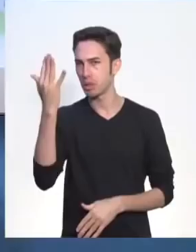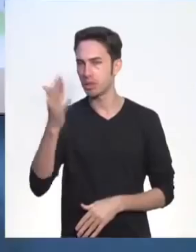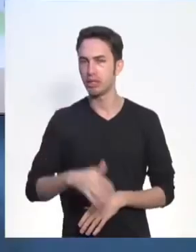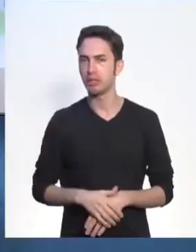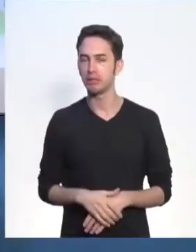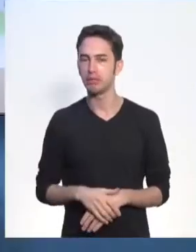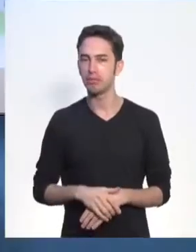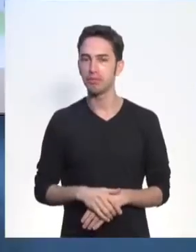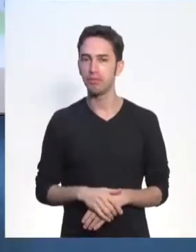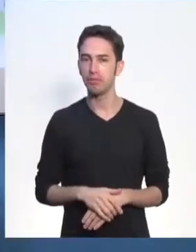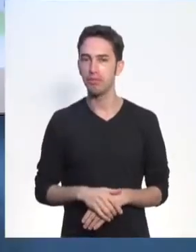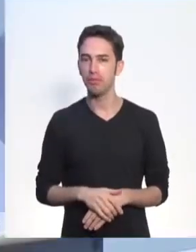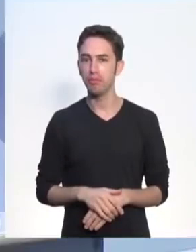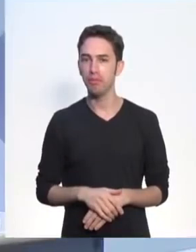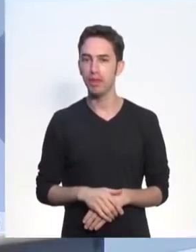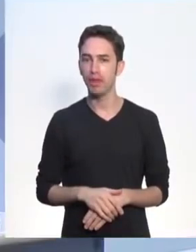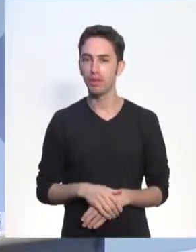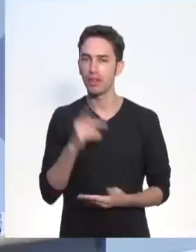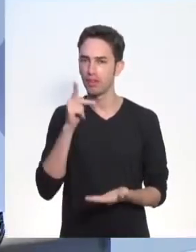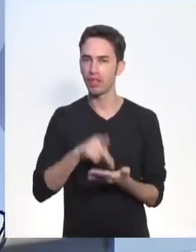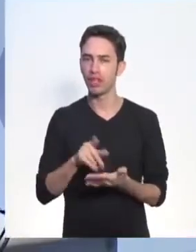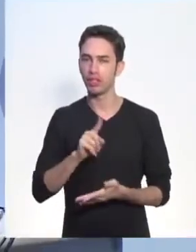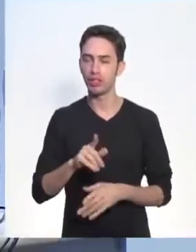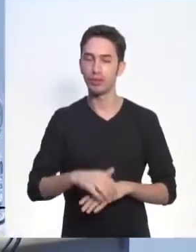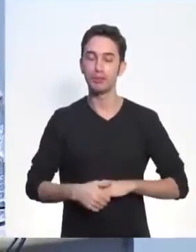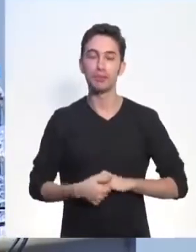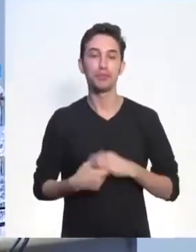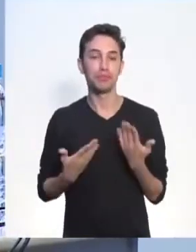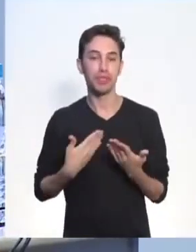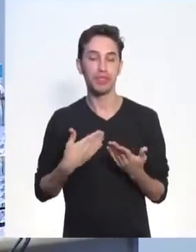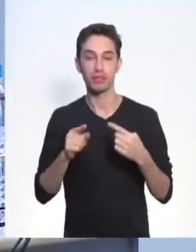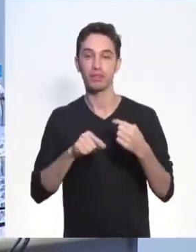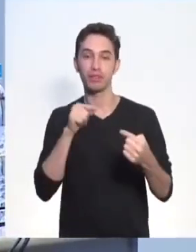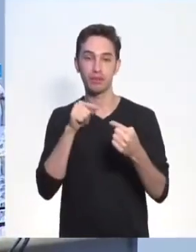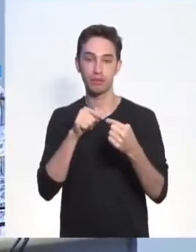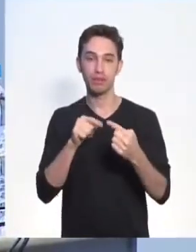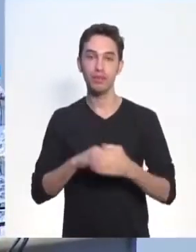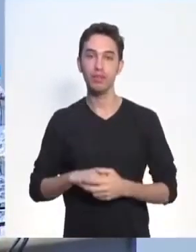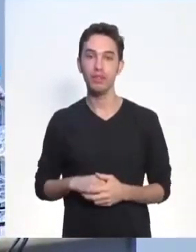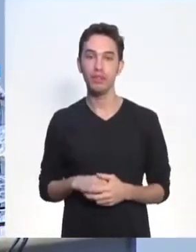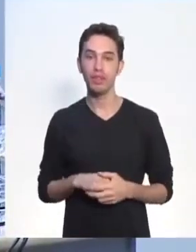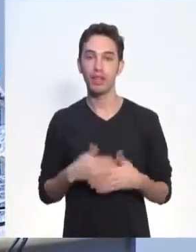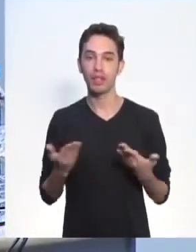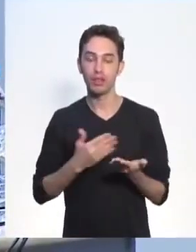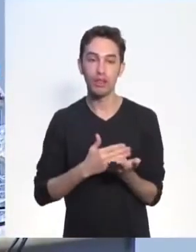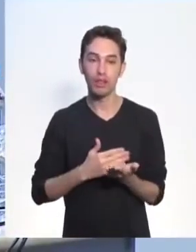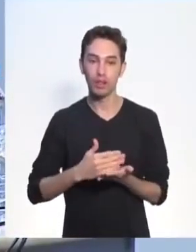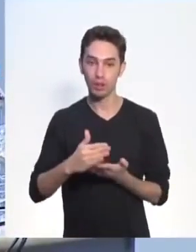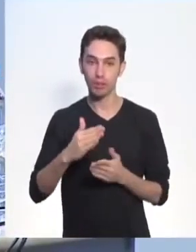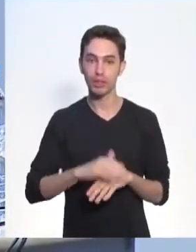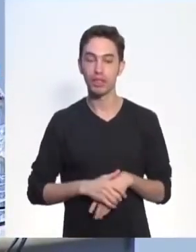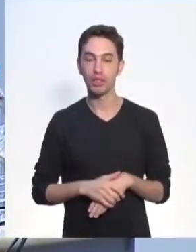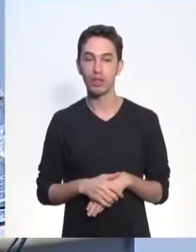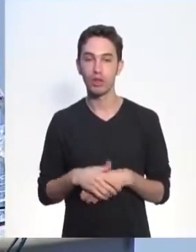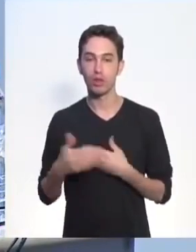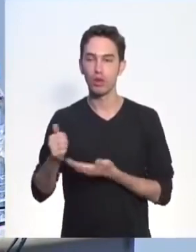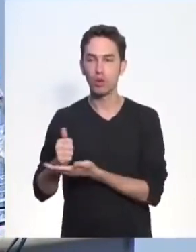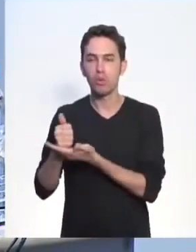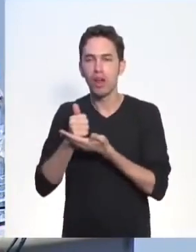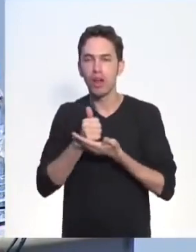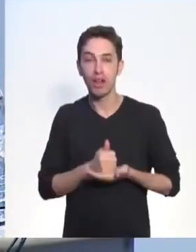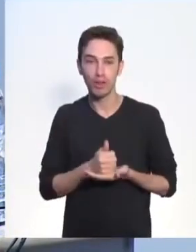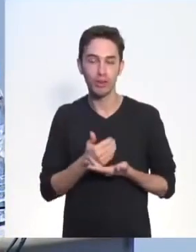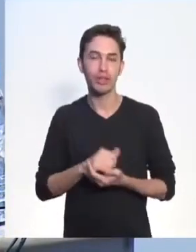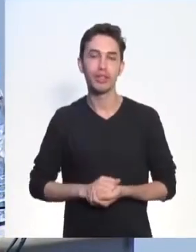Bom, esses são os objetivos, e a gente vai começar com uma acolhida,